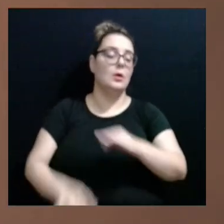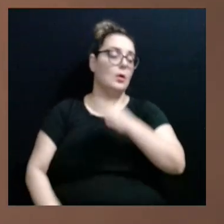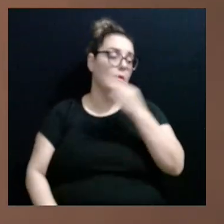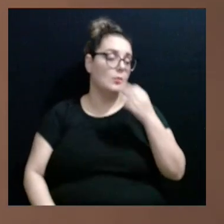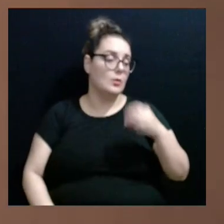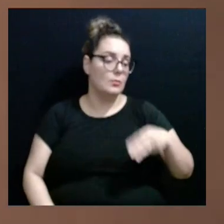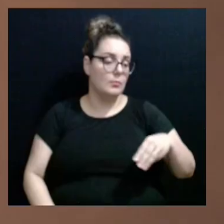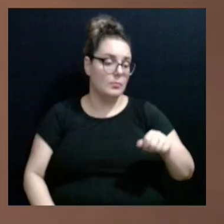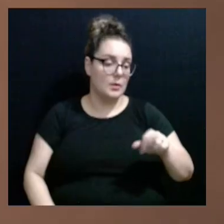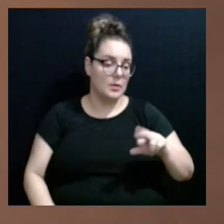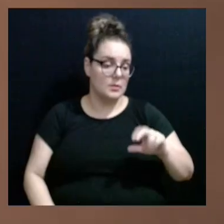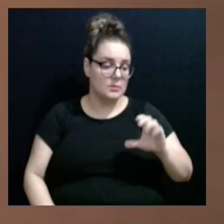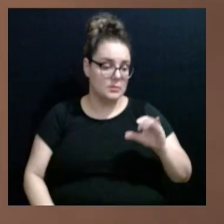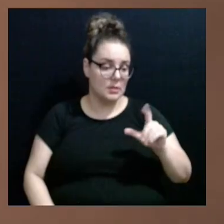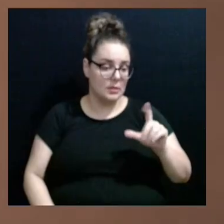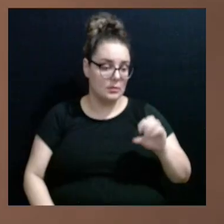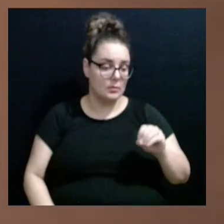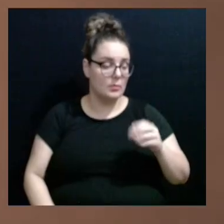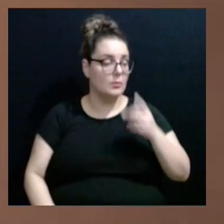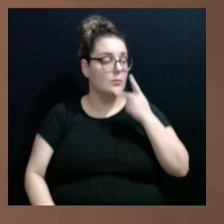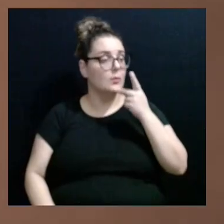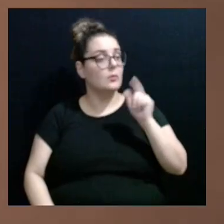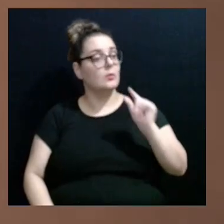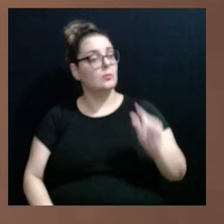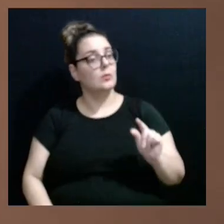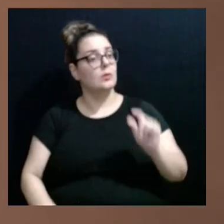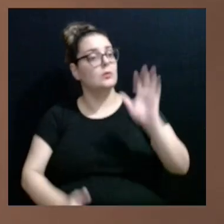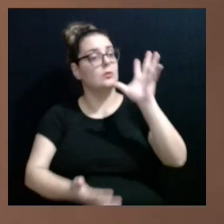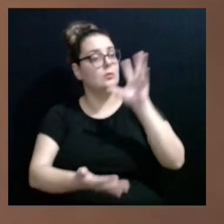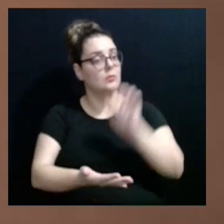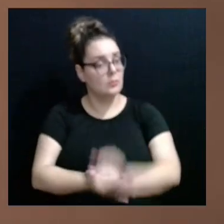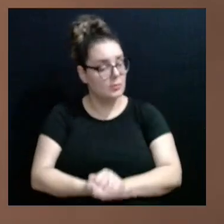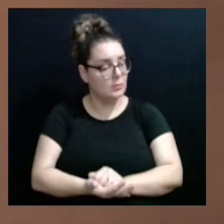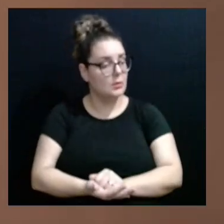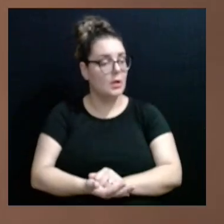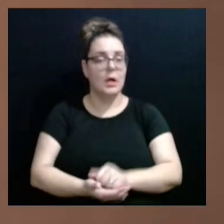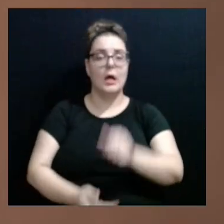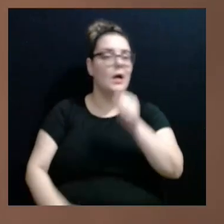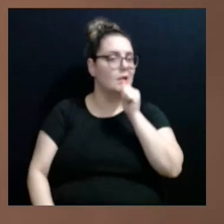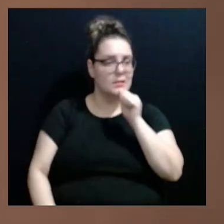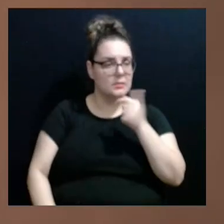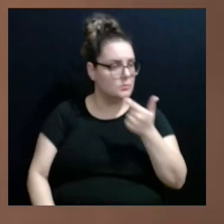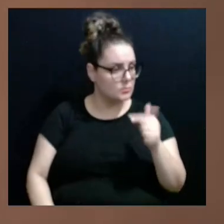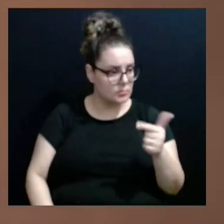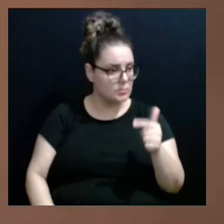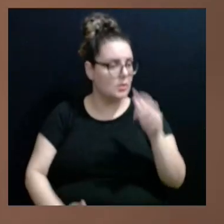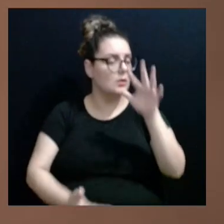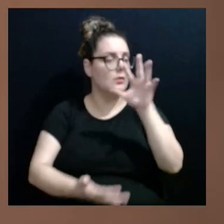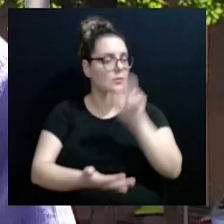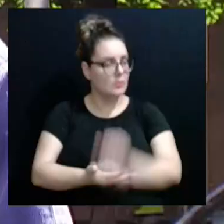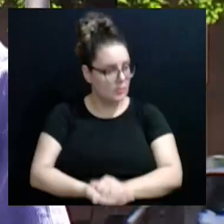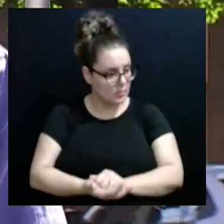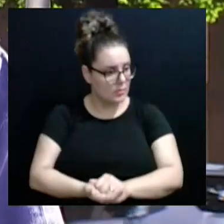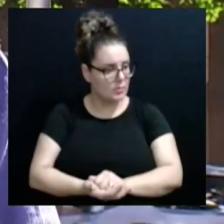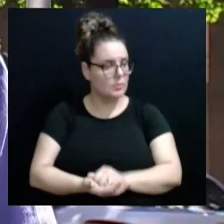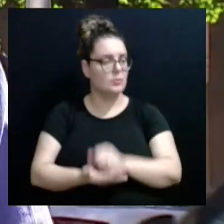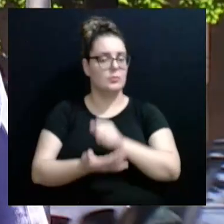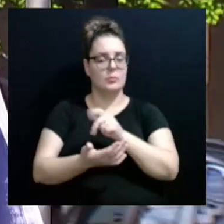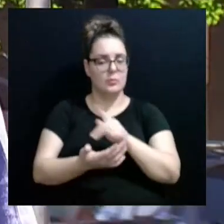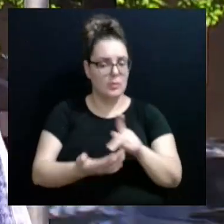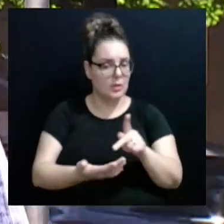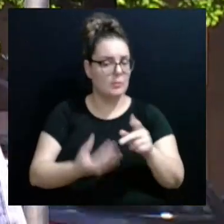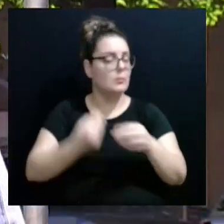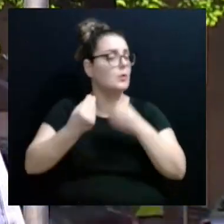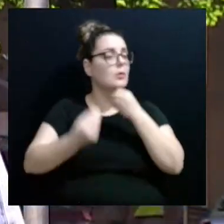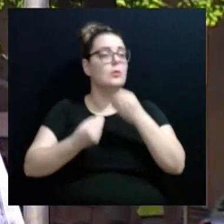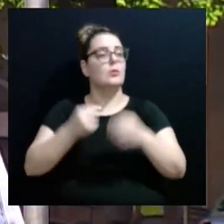pouquinho agora sobre esse cadastro, né? Quem ainda não tem, né, o cadastro no aplicativo, como que essa pessoa